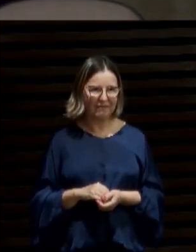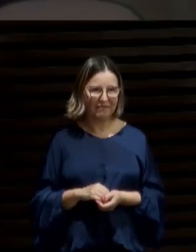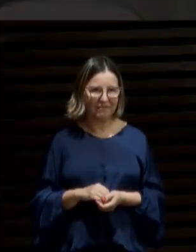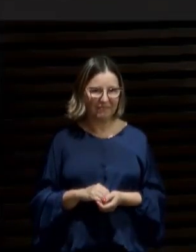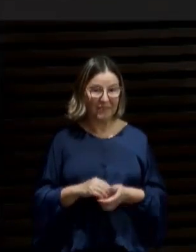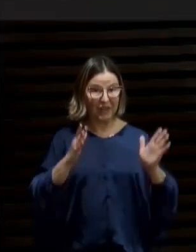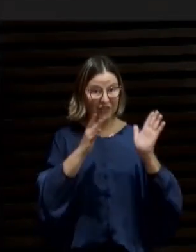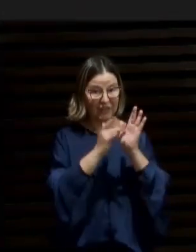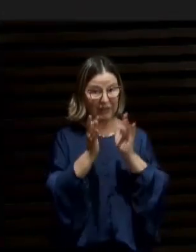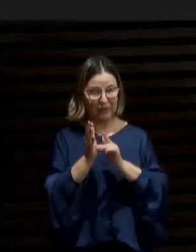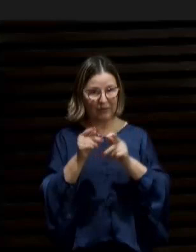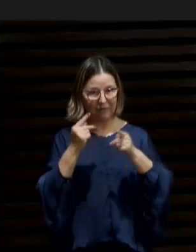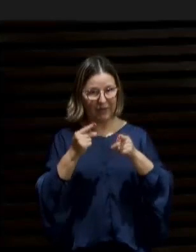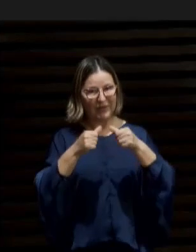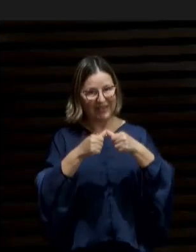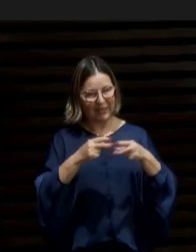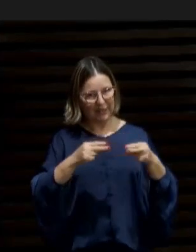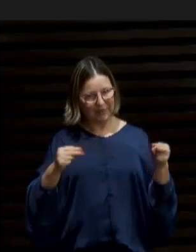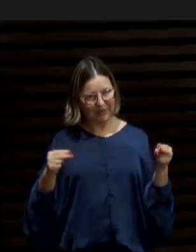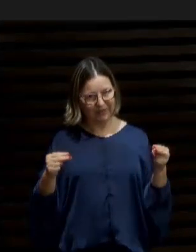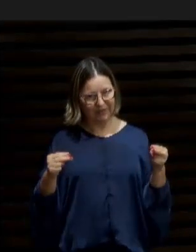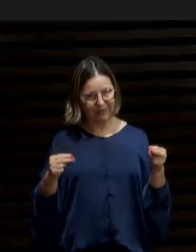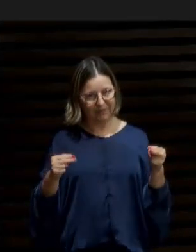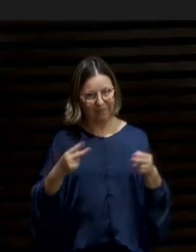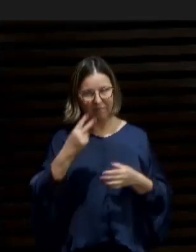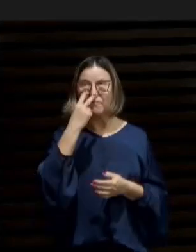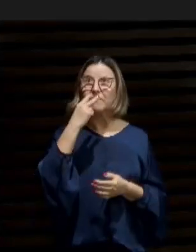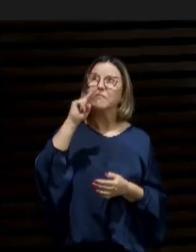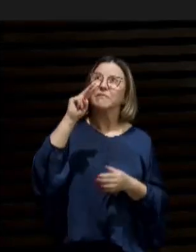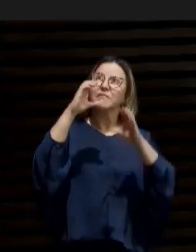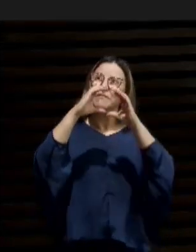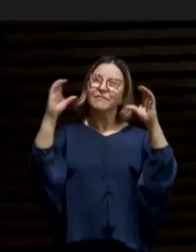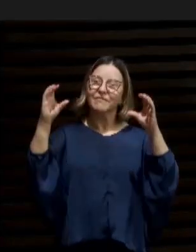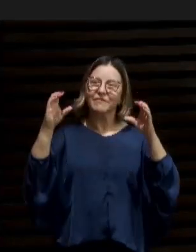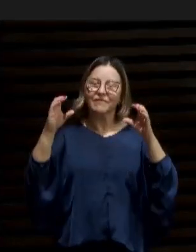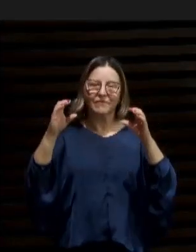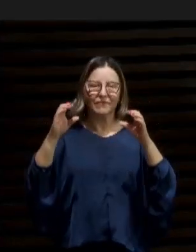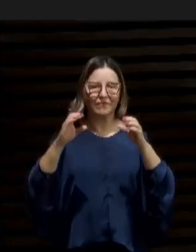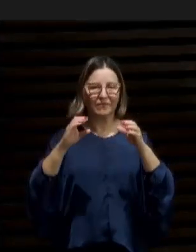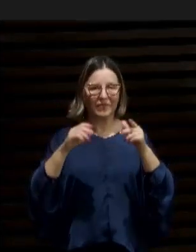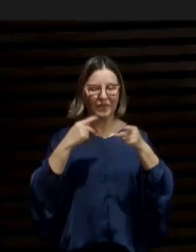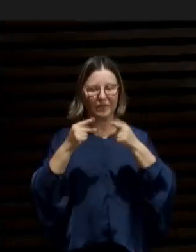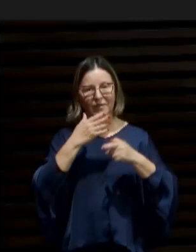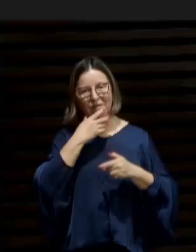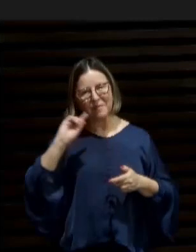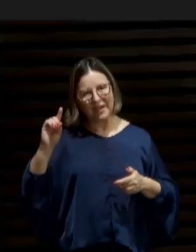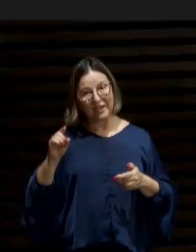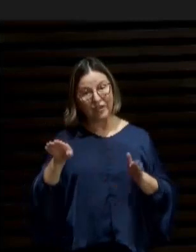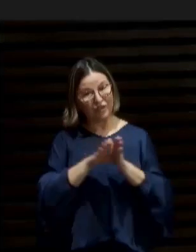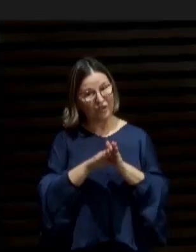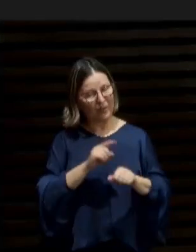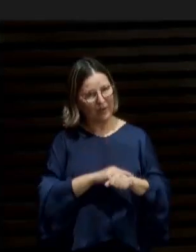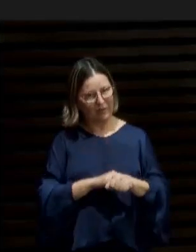Tendo Jesus falado estas coisas, levantou os olhos ao céu e disse: Pai, é chegada a